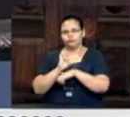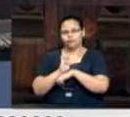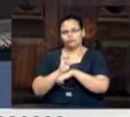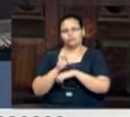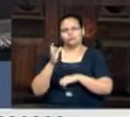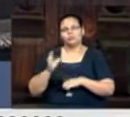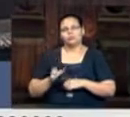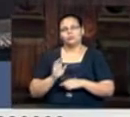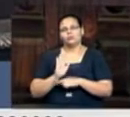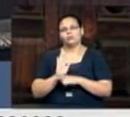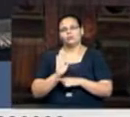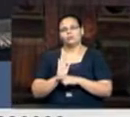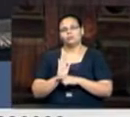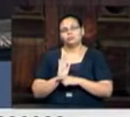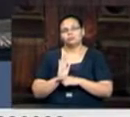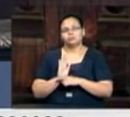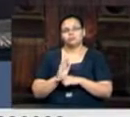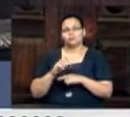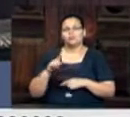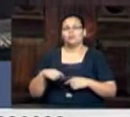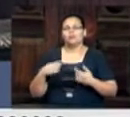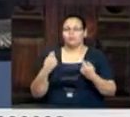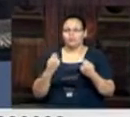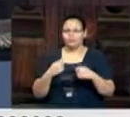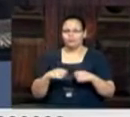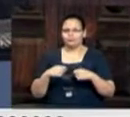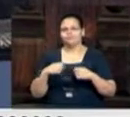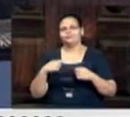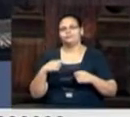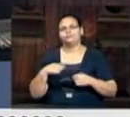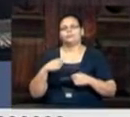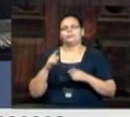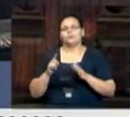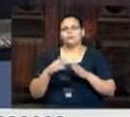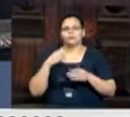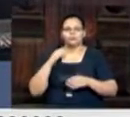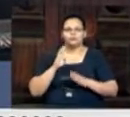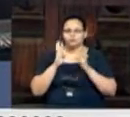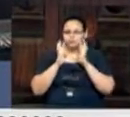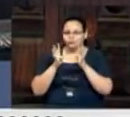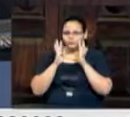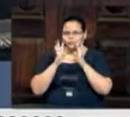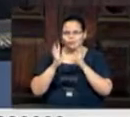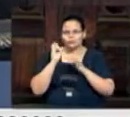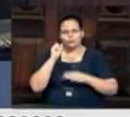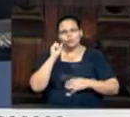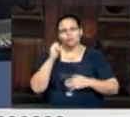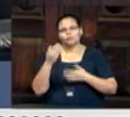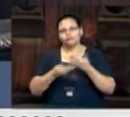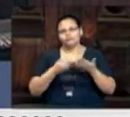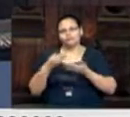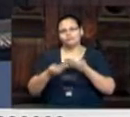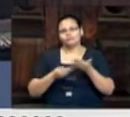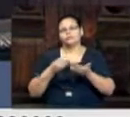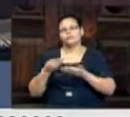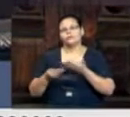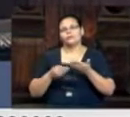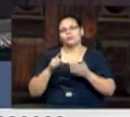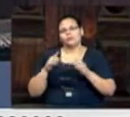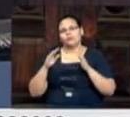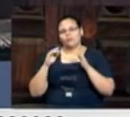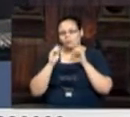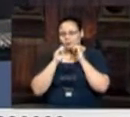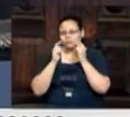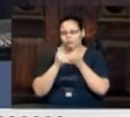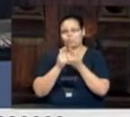sido de uma grande capacidade de escuta e de interação e de diálogo com esta casa em vários temas,